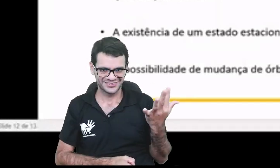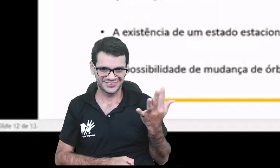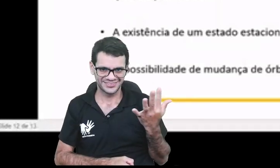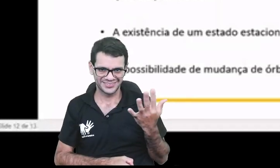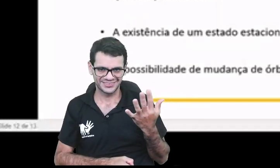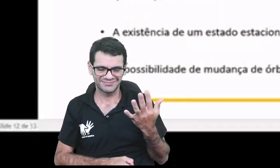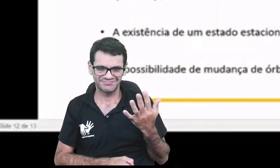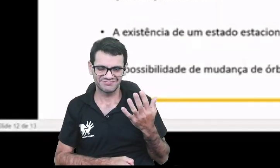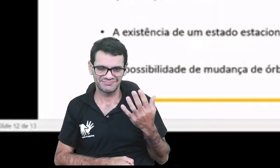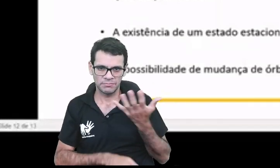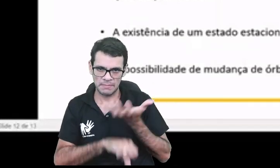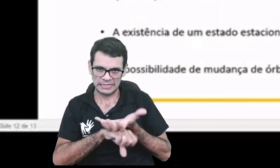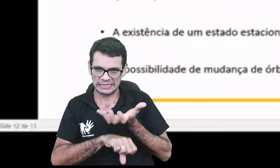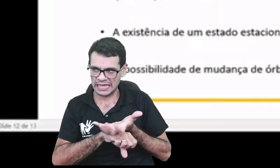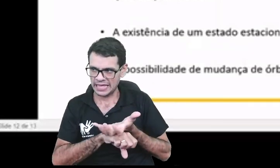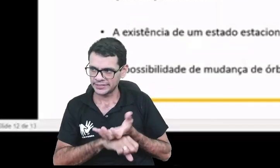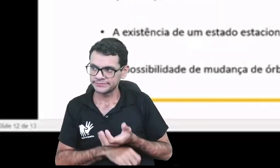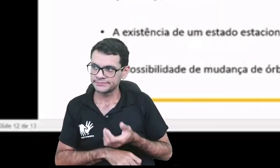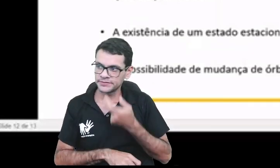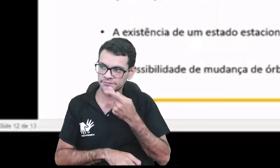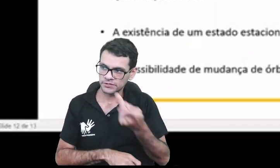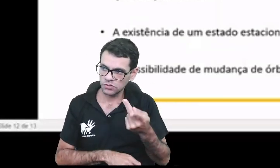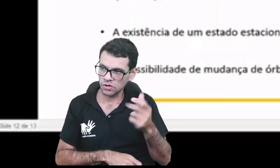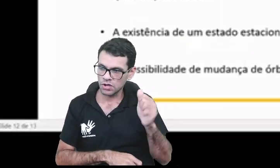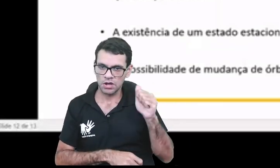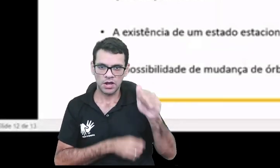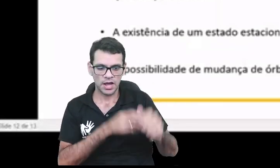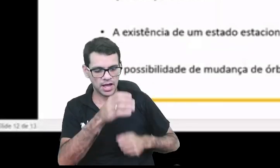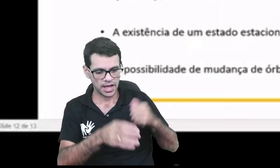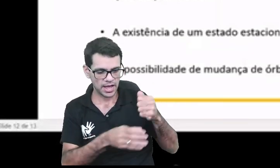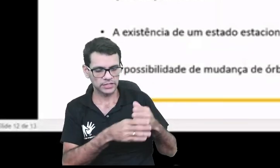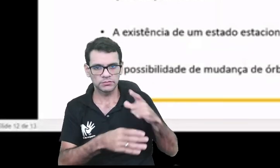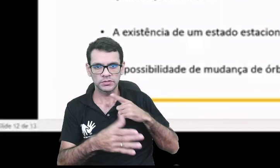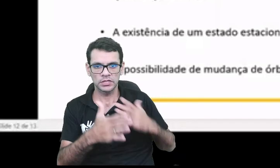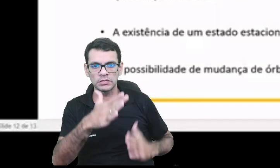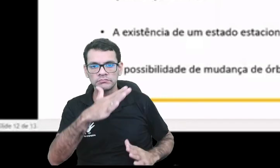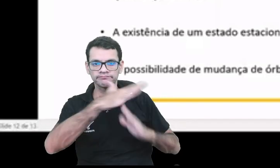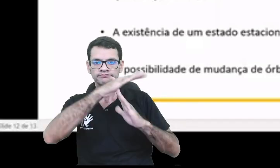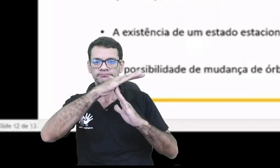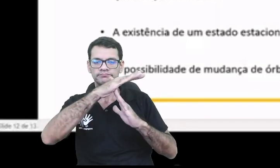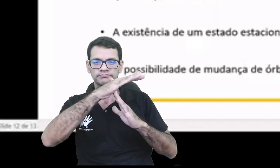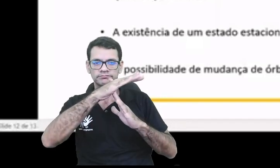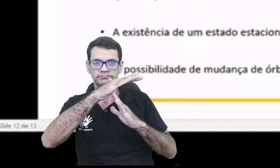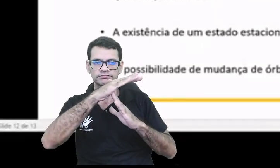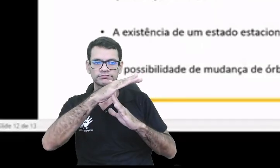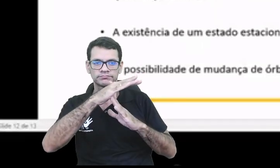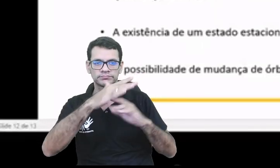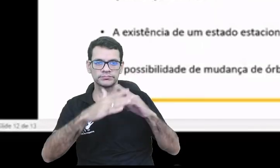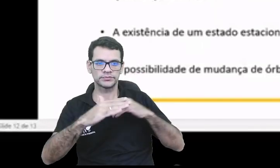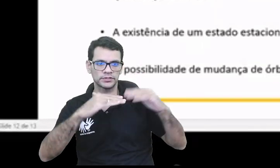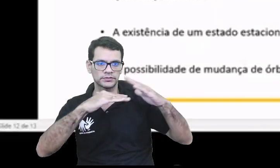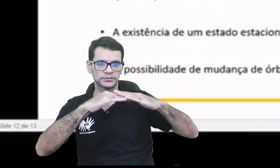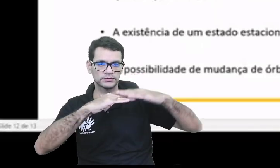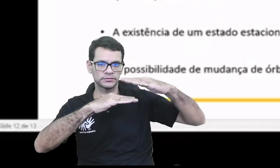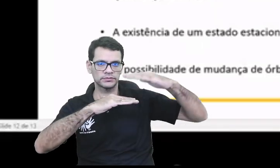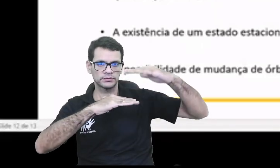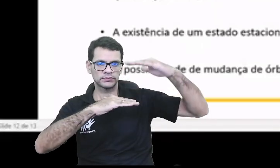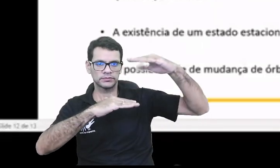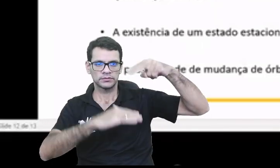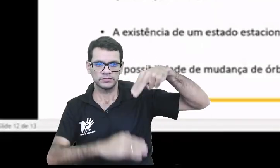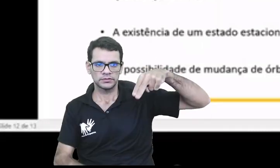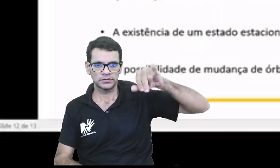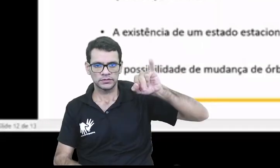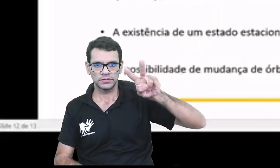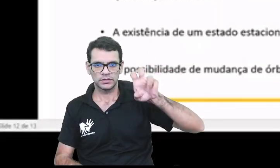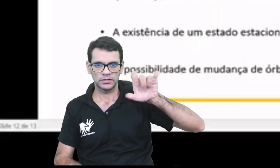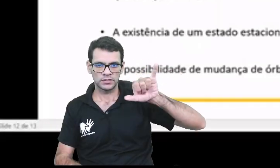diz? Que o átomo ele possui um número limitado de orbitais. Ele chama isso de níveis ou camadas eletrônicas. E